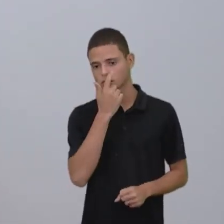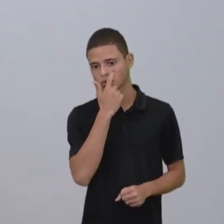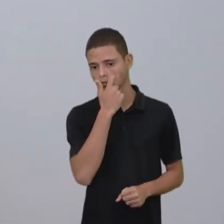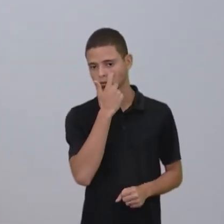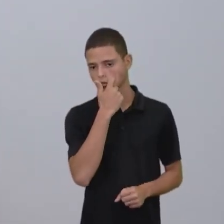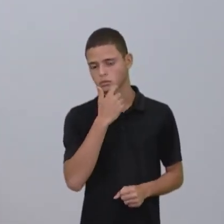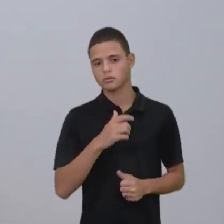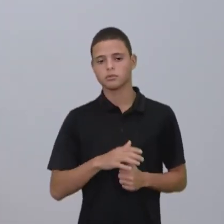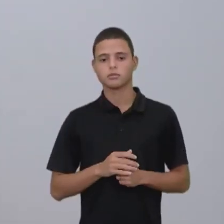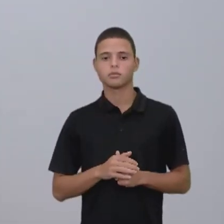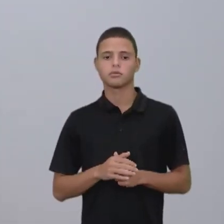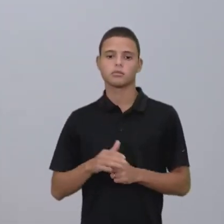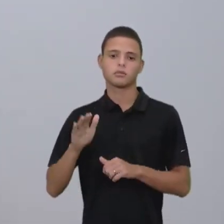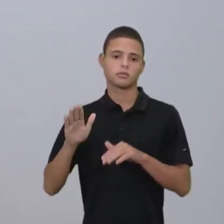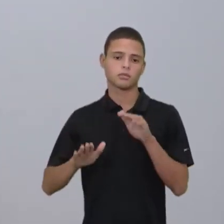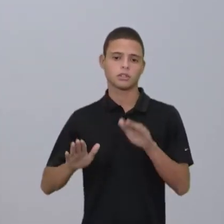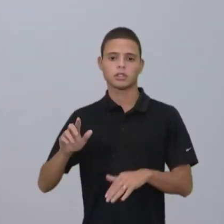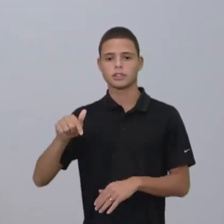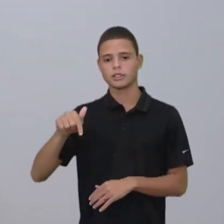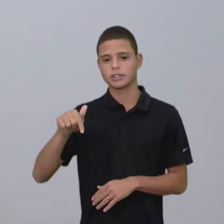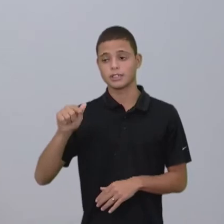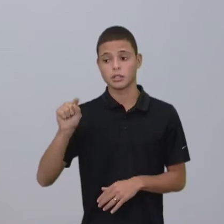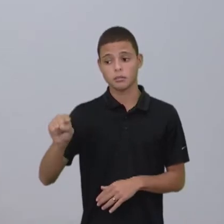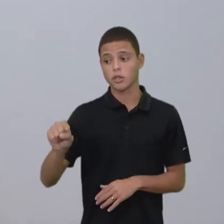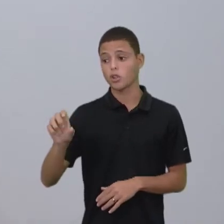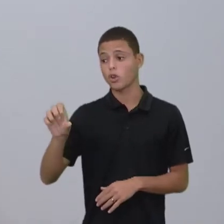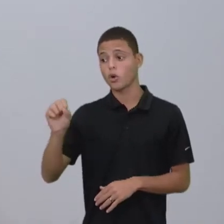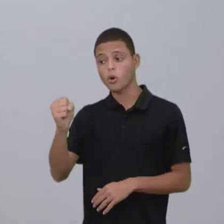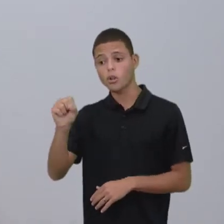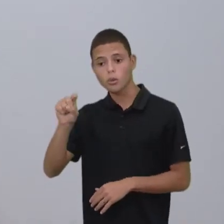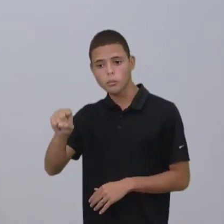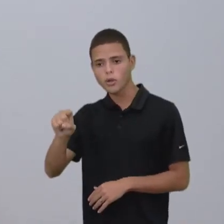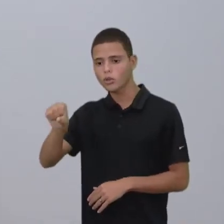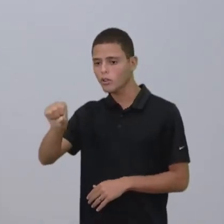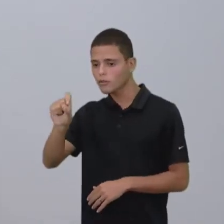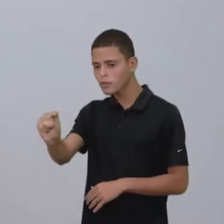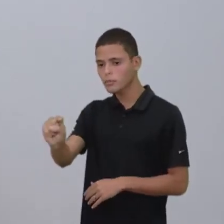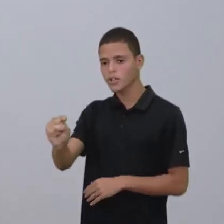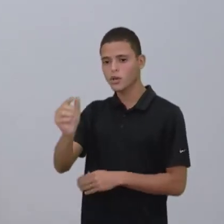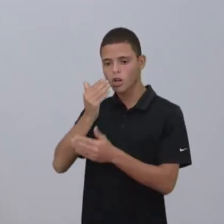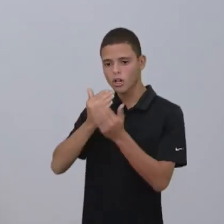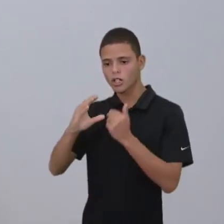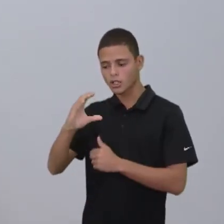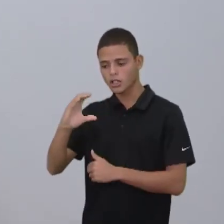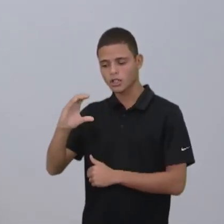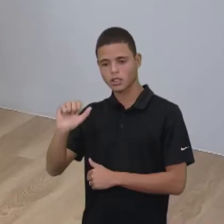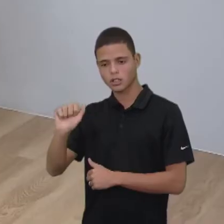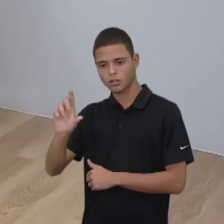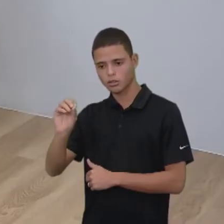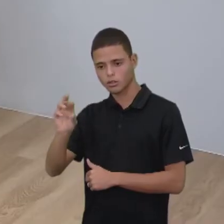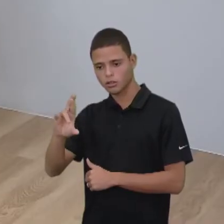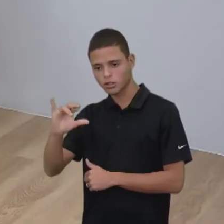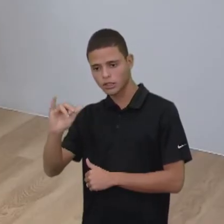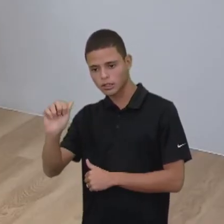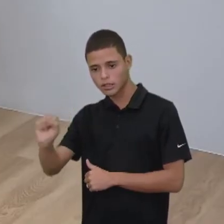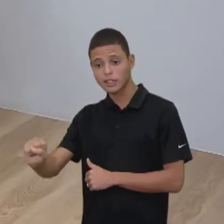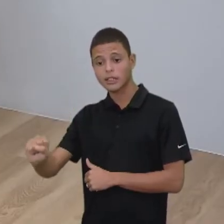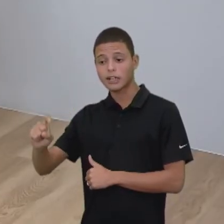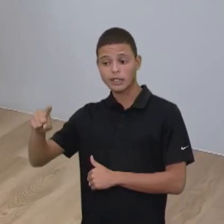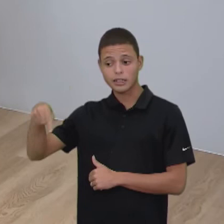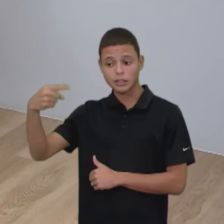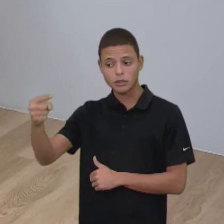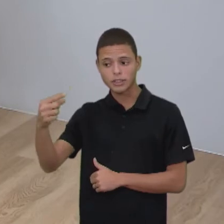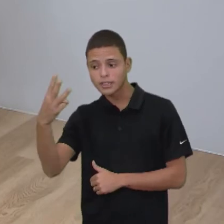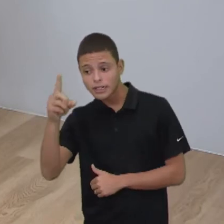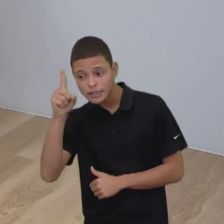indivíduo pode ingerir ali 7.000, 8.000, 9.000, 10.000 calorias num dado período de horas, e depois ele vai passar 3